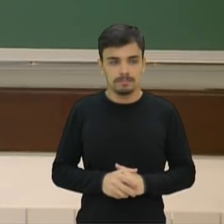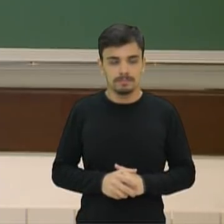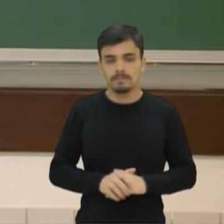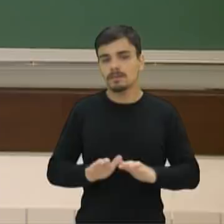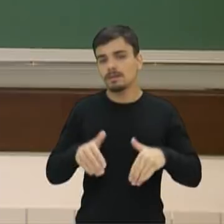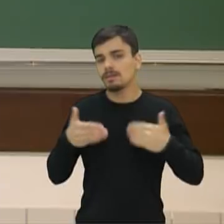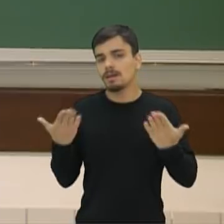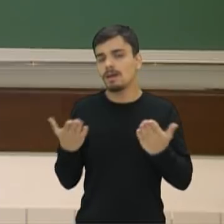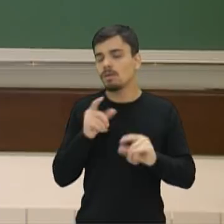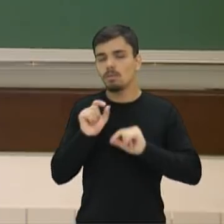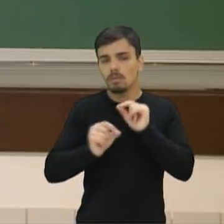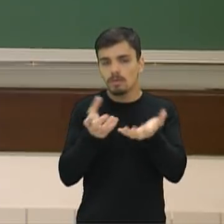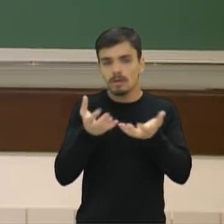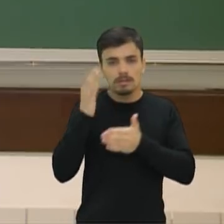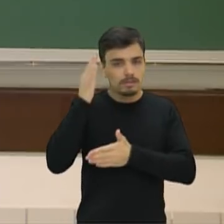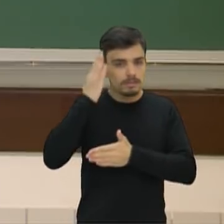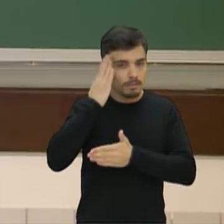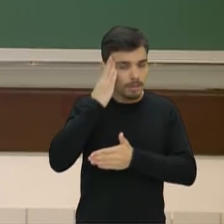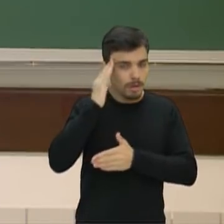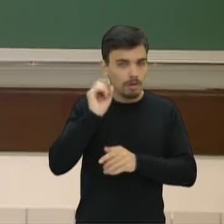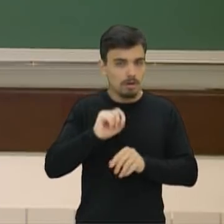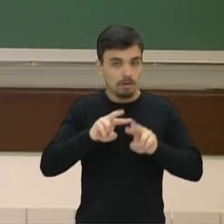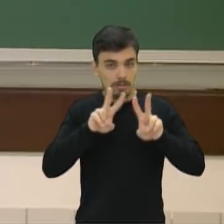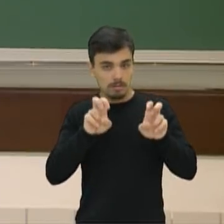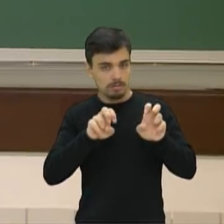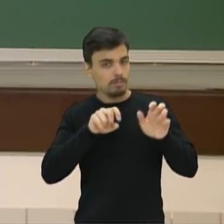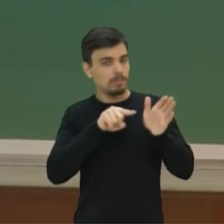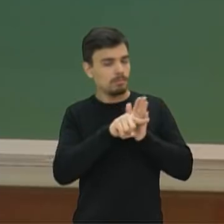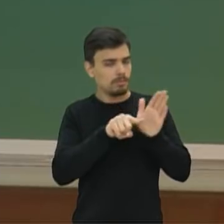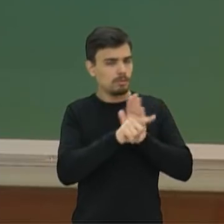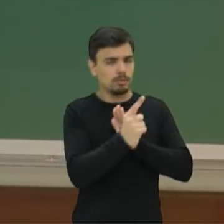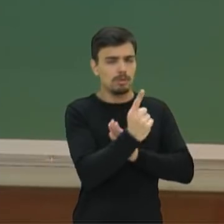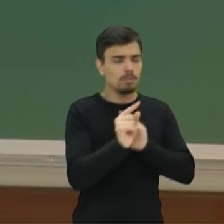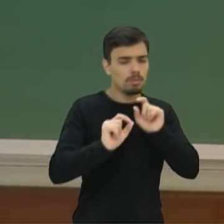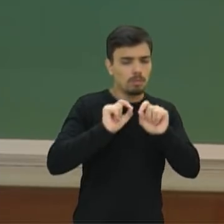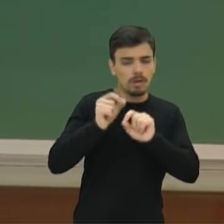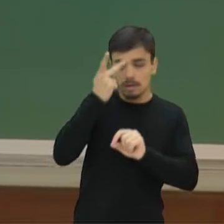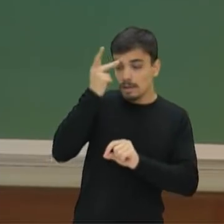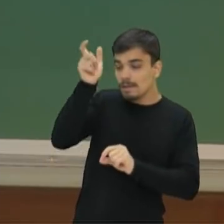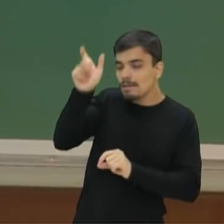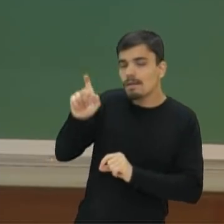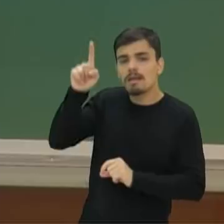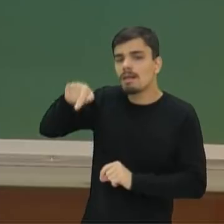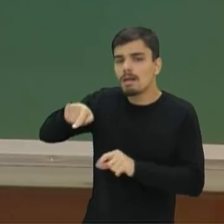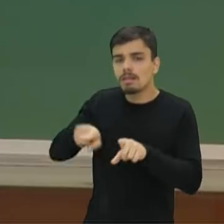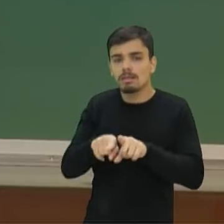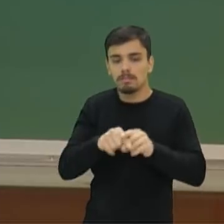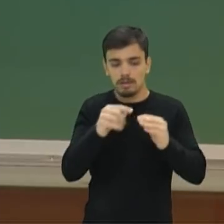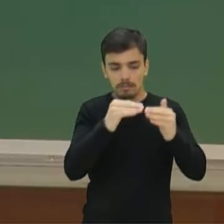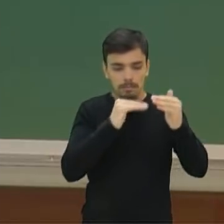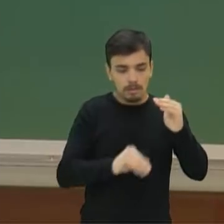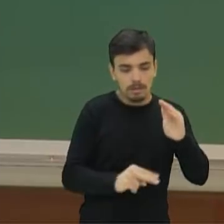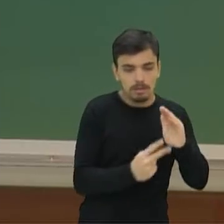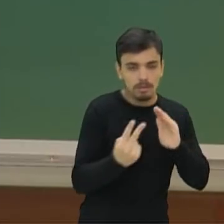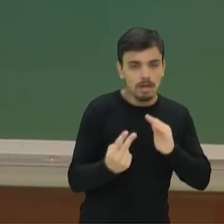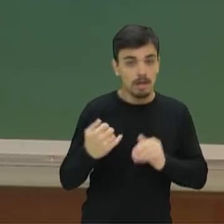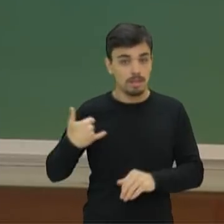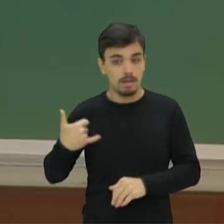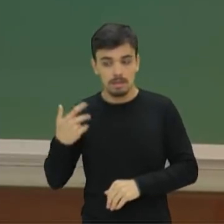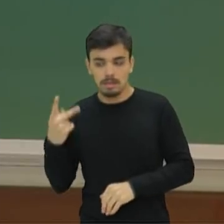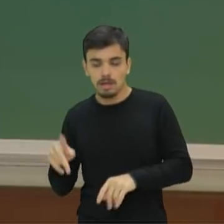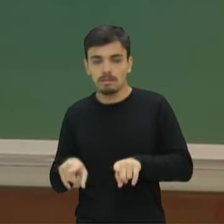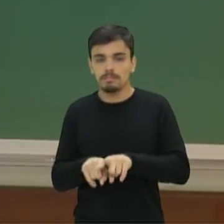E aí, o que eu quero saber? Número 1, who is? Então, quem é? E a número 2, how old? Quantos anos ela tem? Who